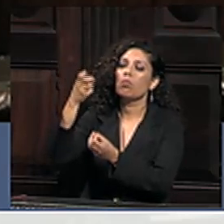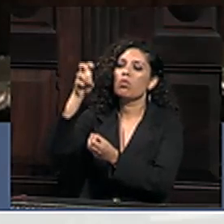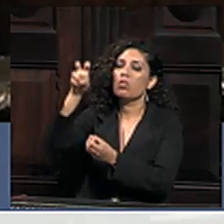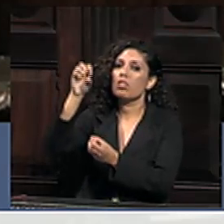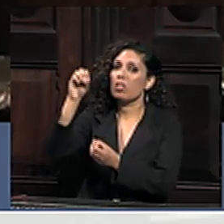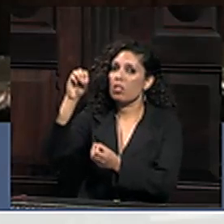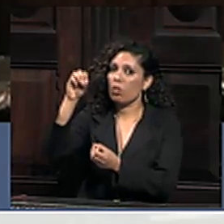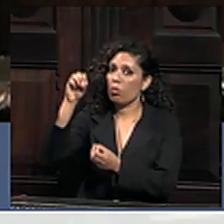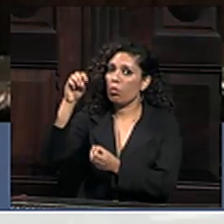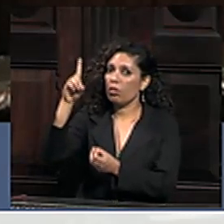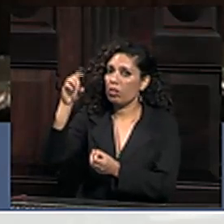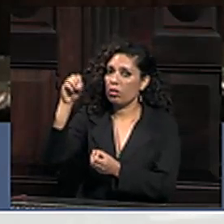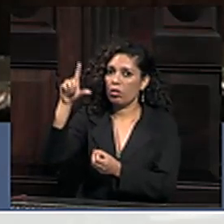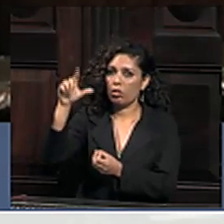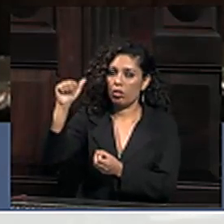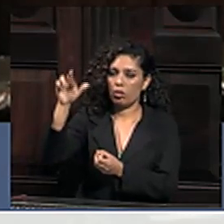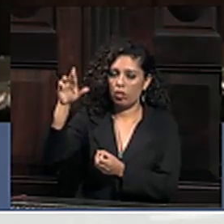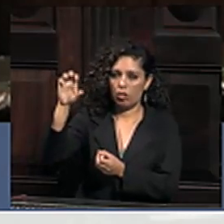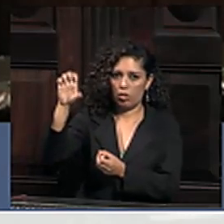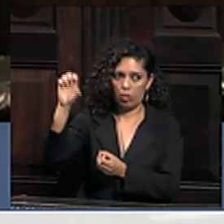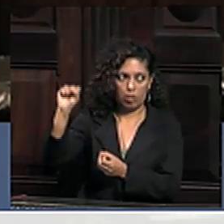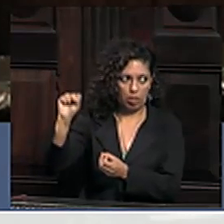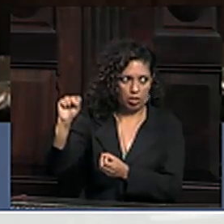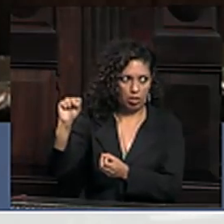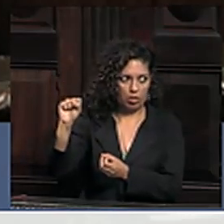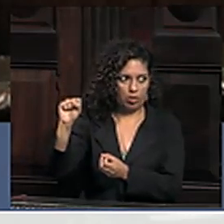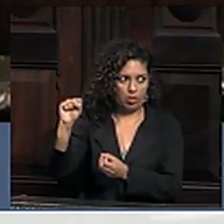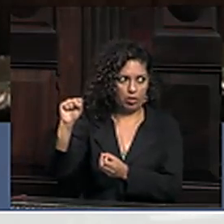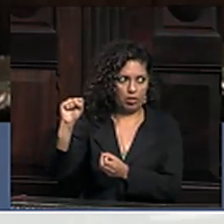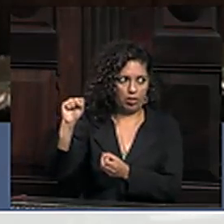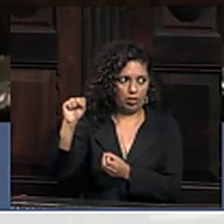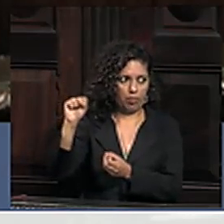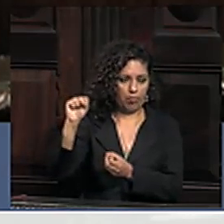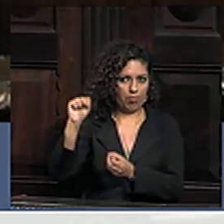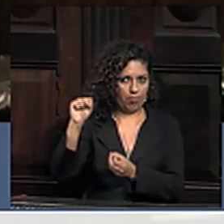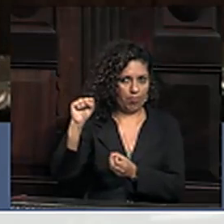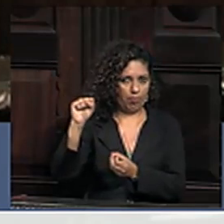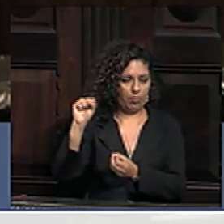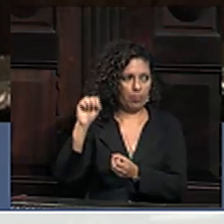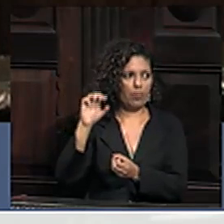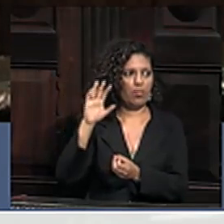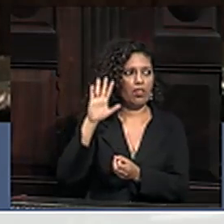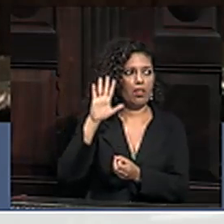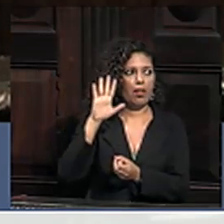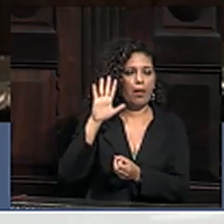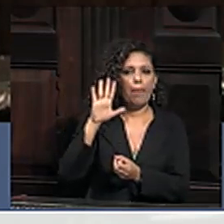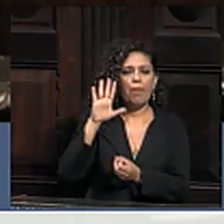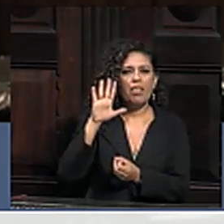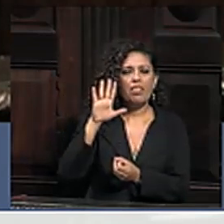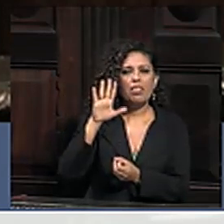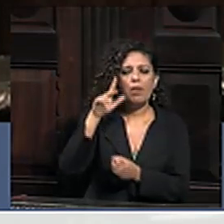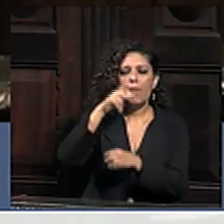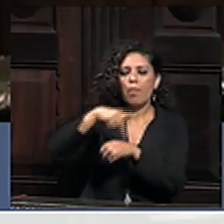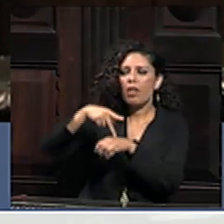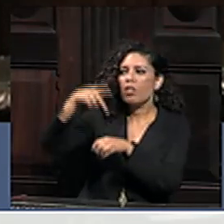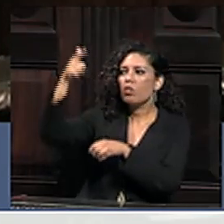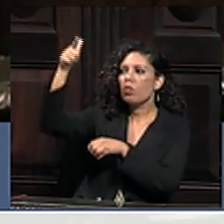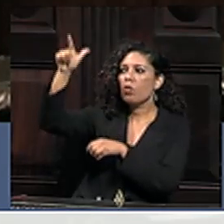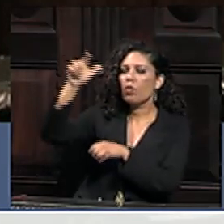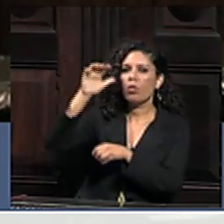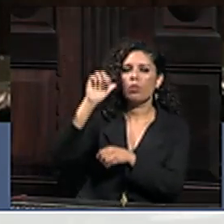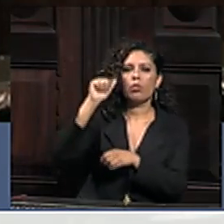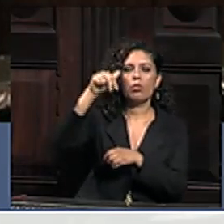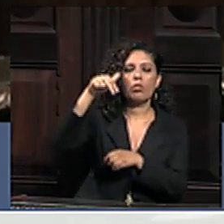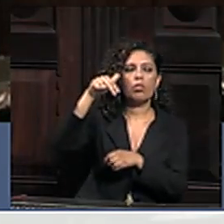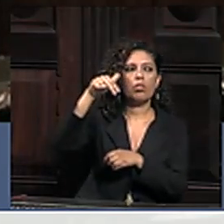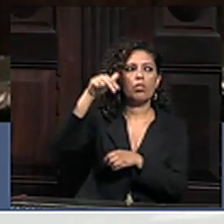Requião, de 20 a 30 dólares o barril é o custo da extração do petróleo no Canadá, nas áreas